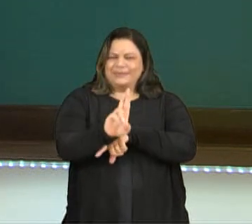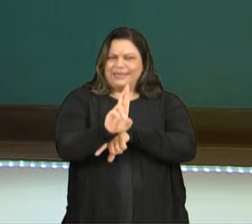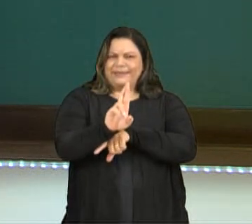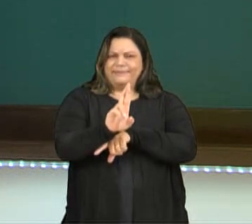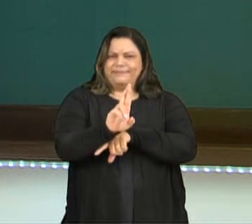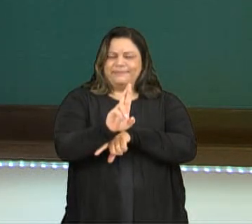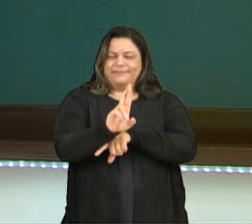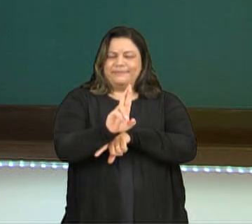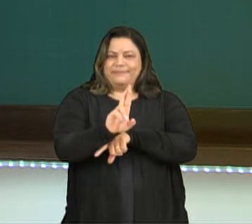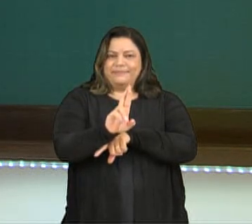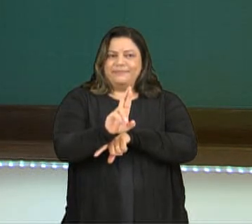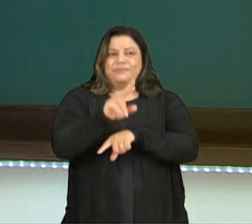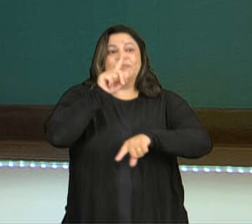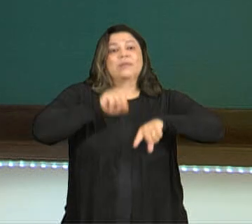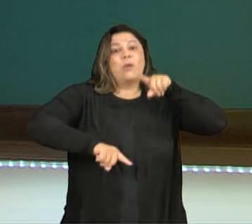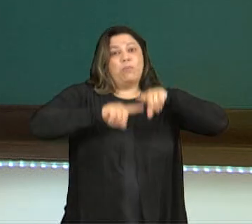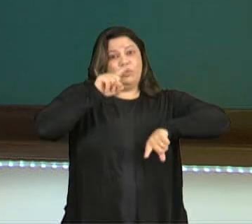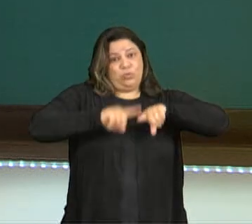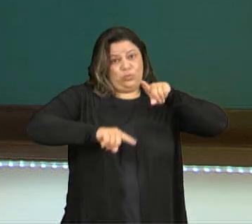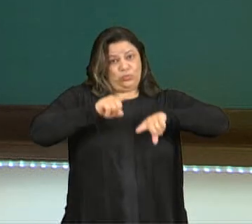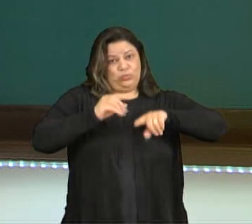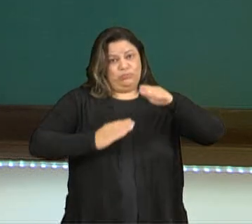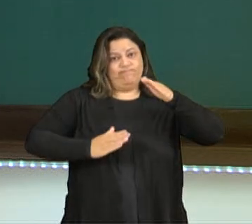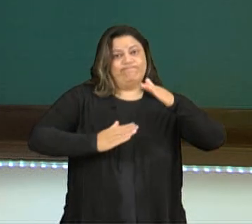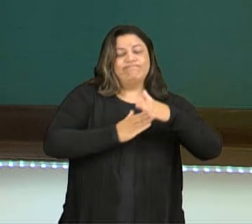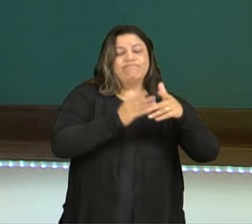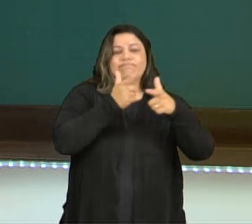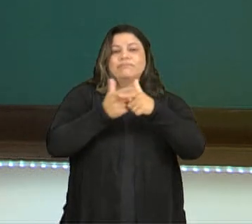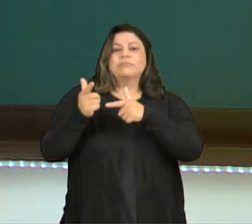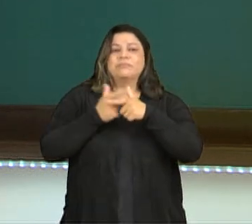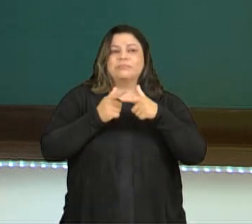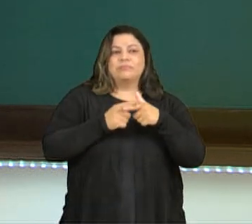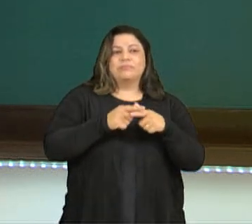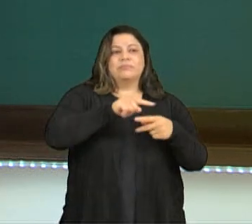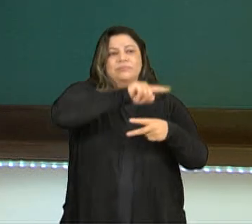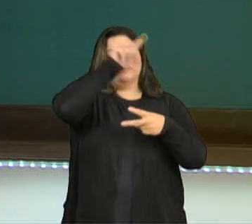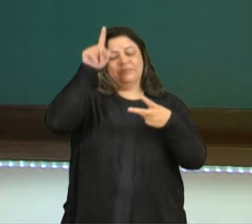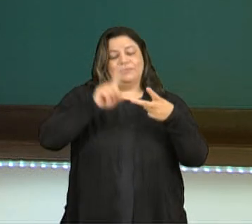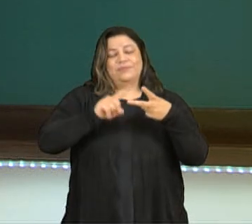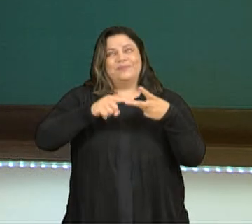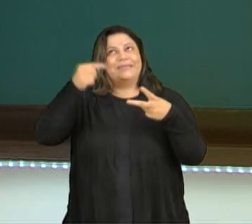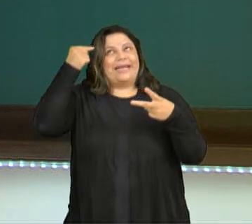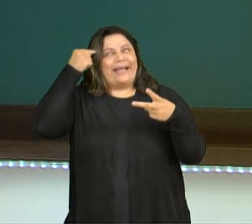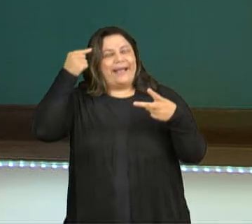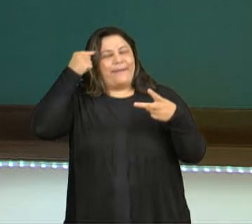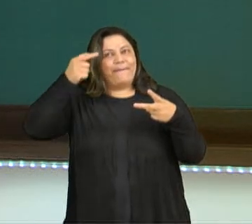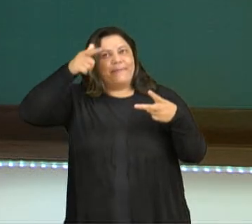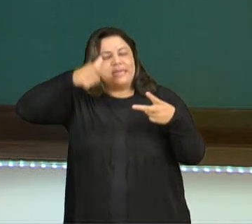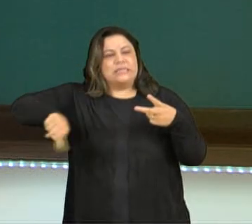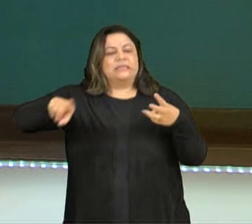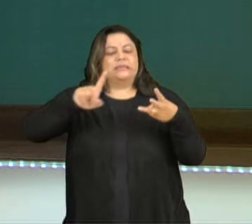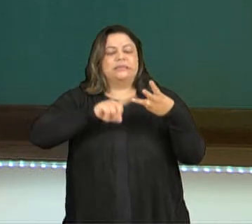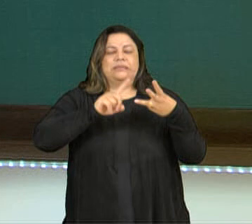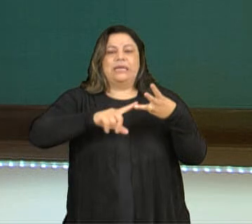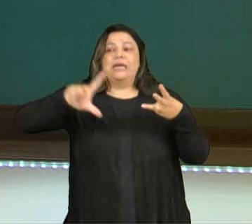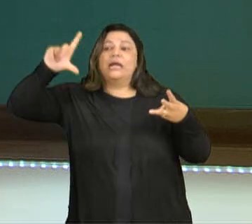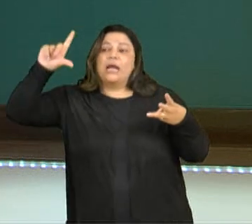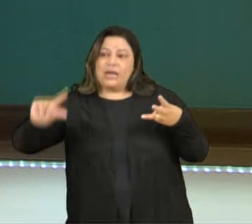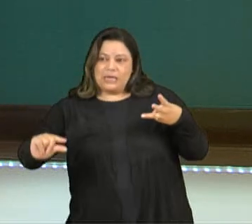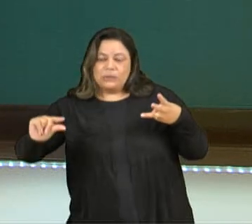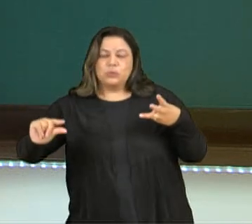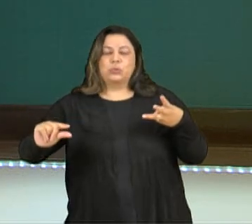recusar produtos que geram impactos, repensar ali o meu consumo, reduzir também o